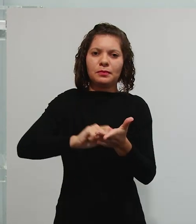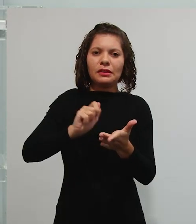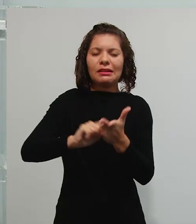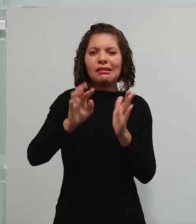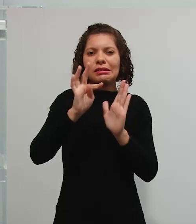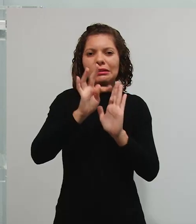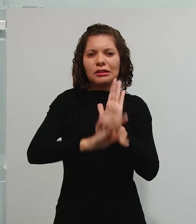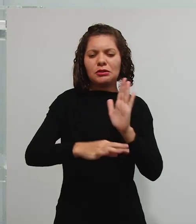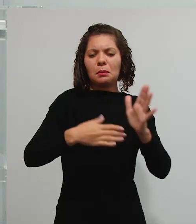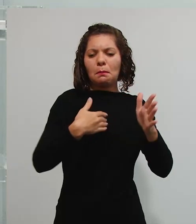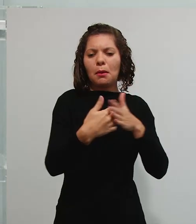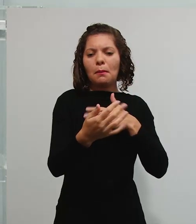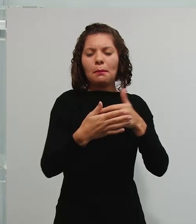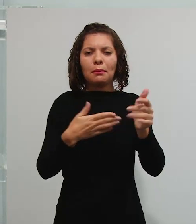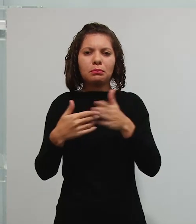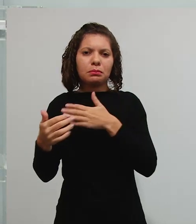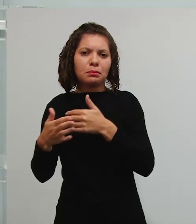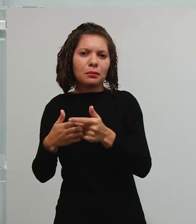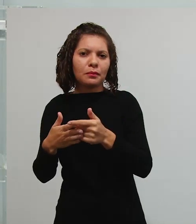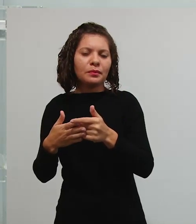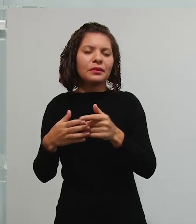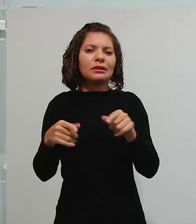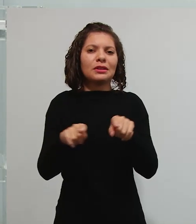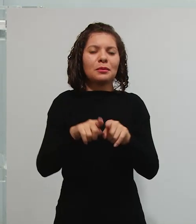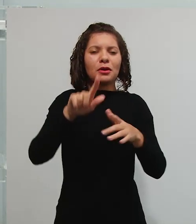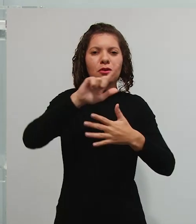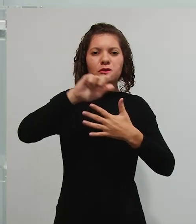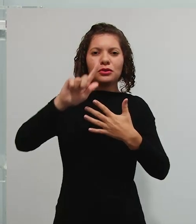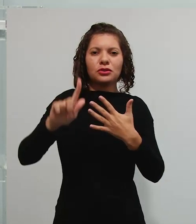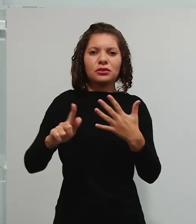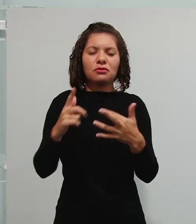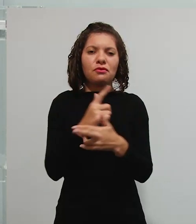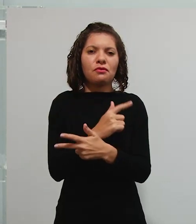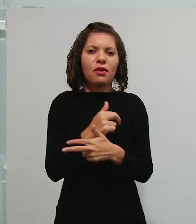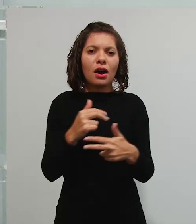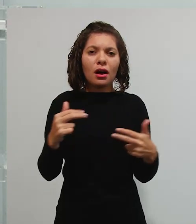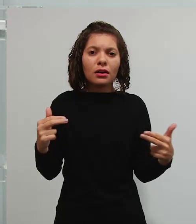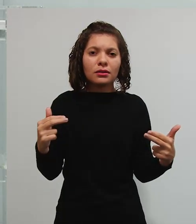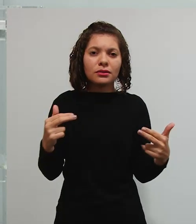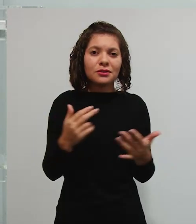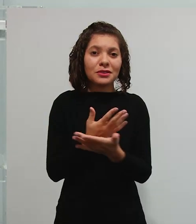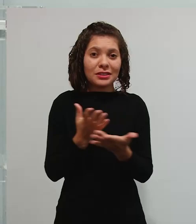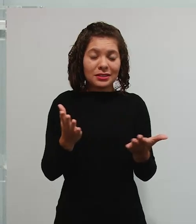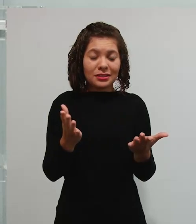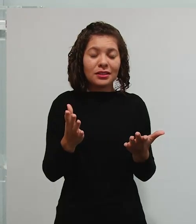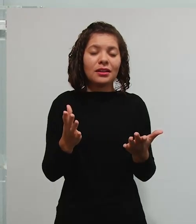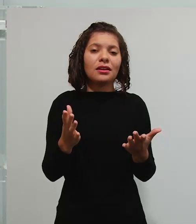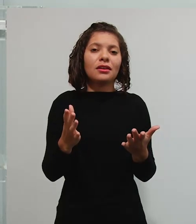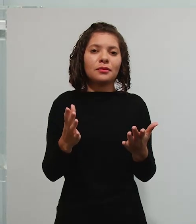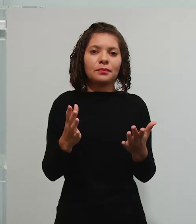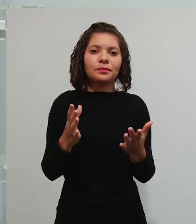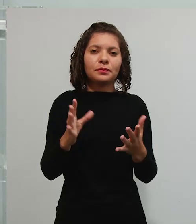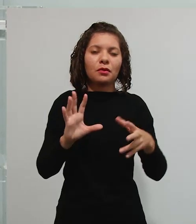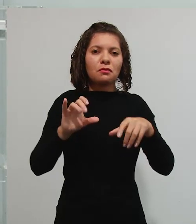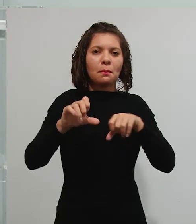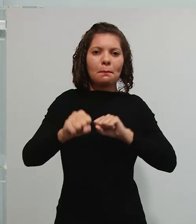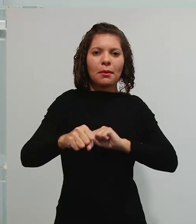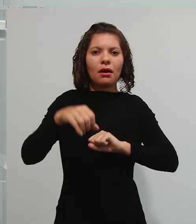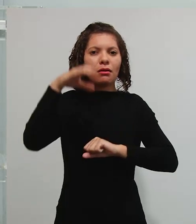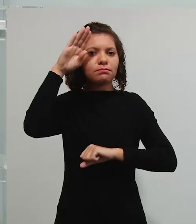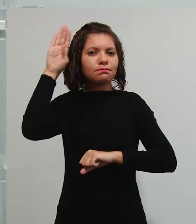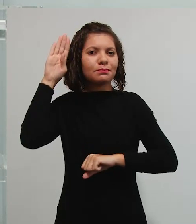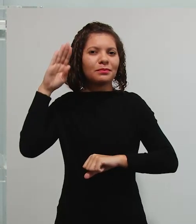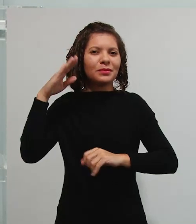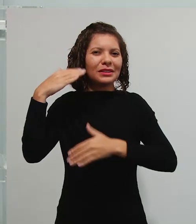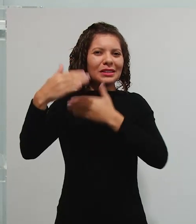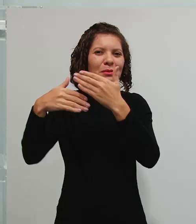gêneros para diversas situações acadêmicas e também quando você sair aqui, né, da academia, lá no seu trabalho,